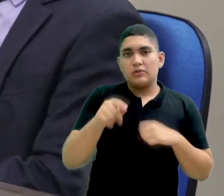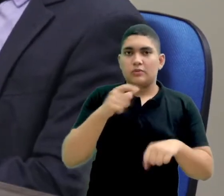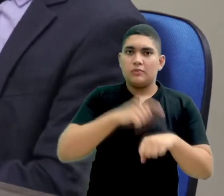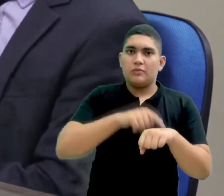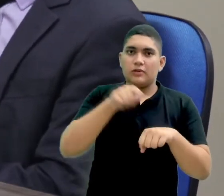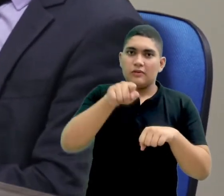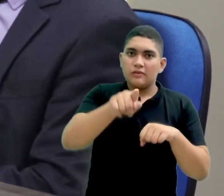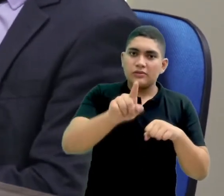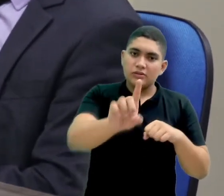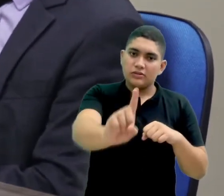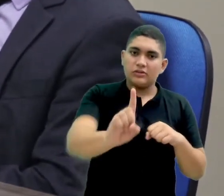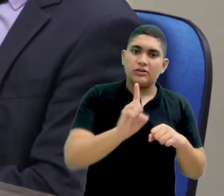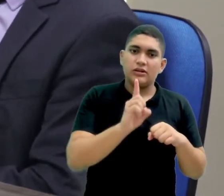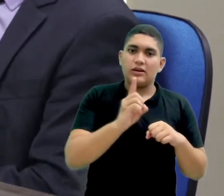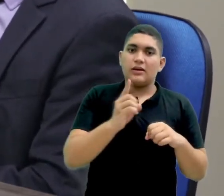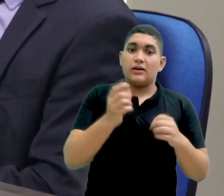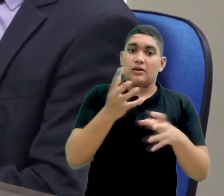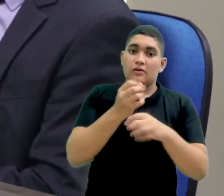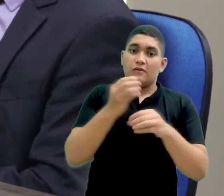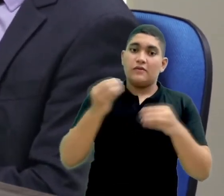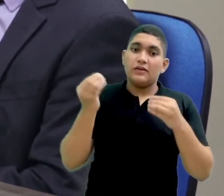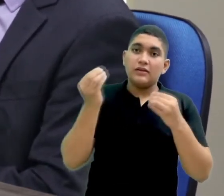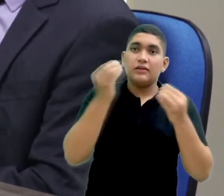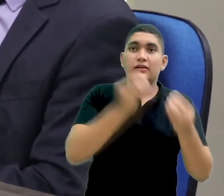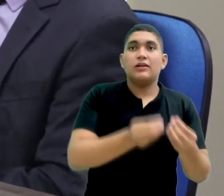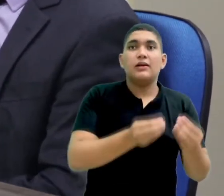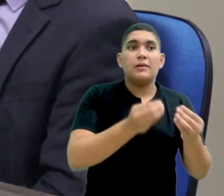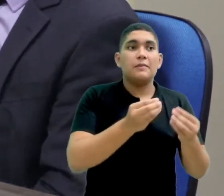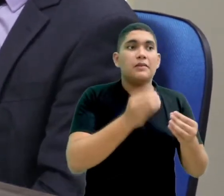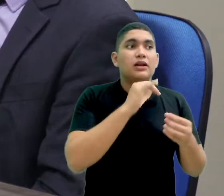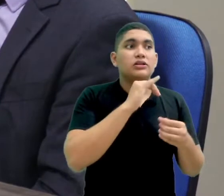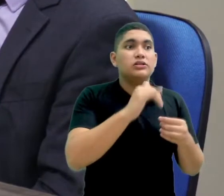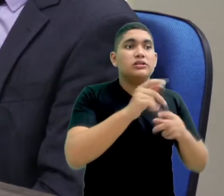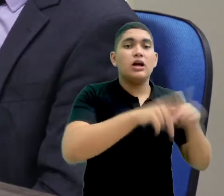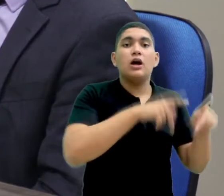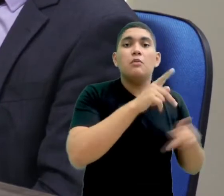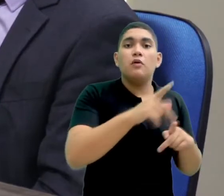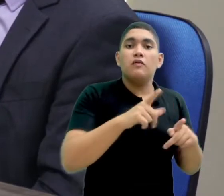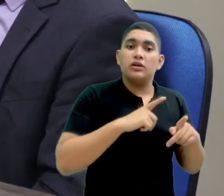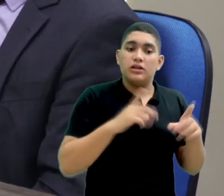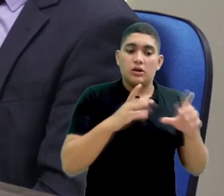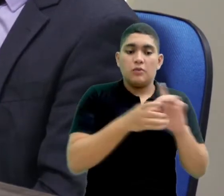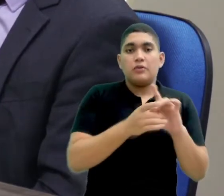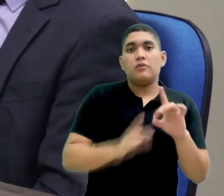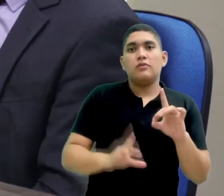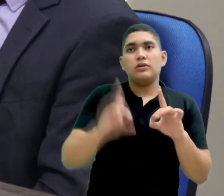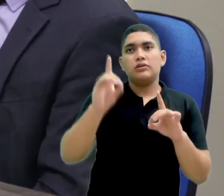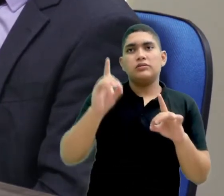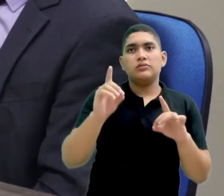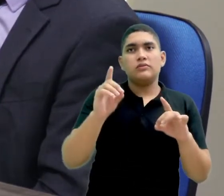deixar a sua oferta para declarar publicamente que está em comunhão comigo, faz